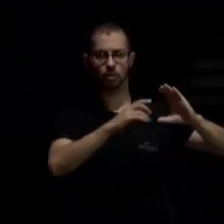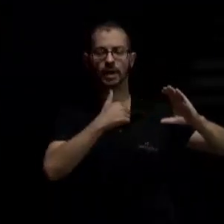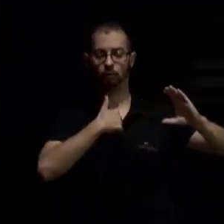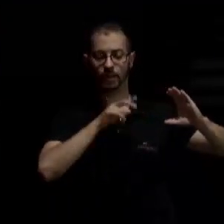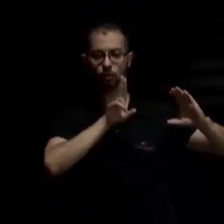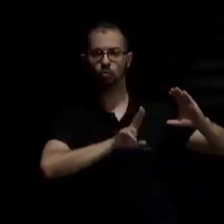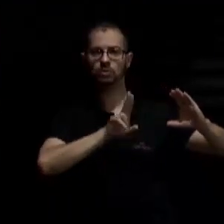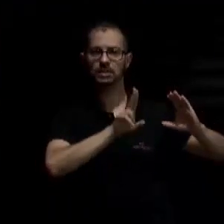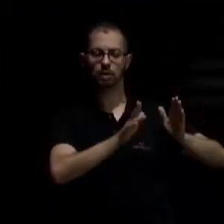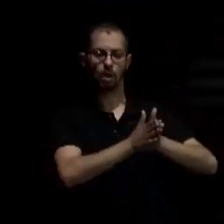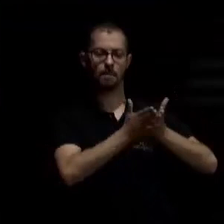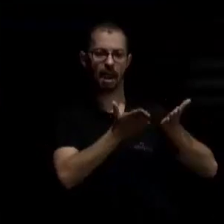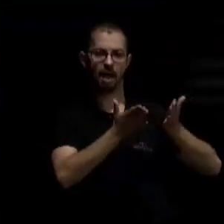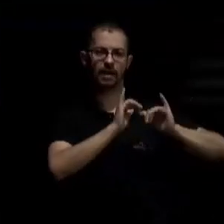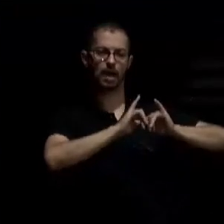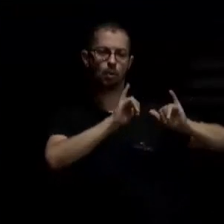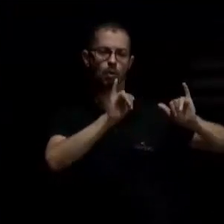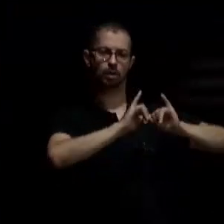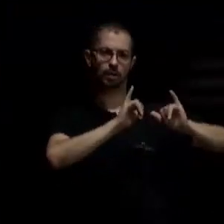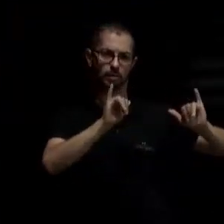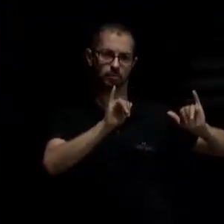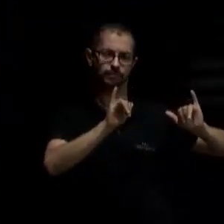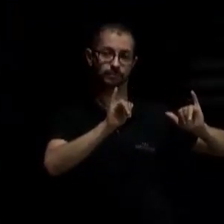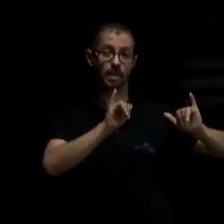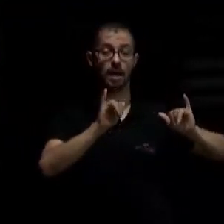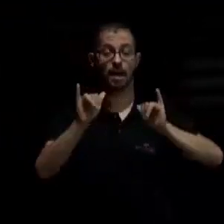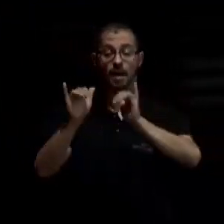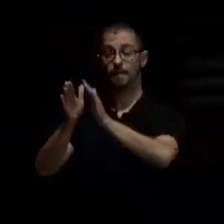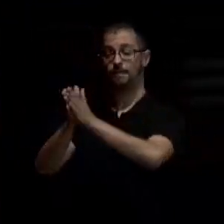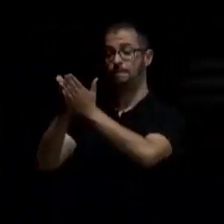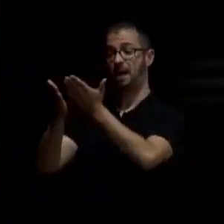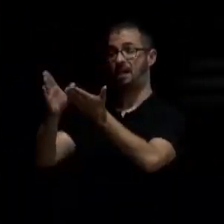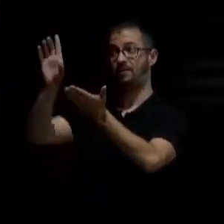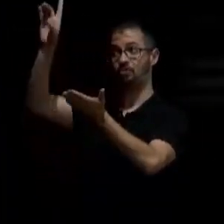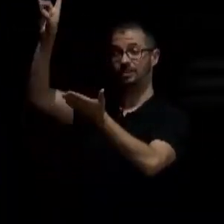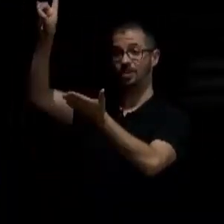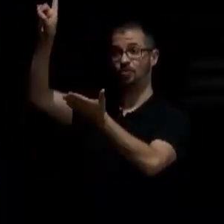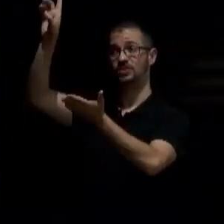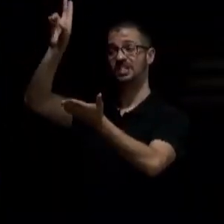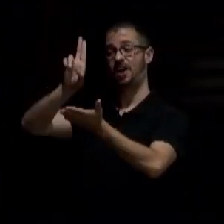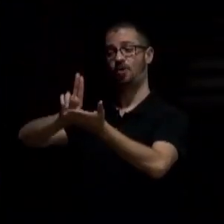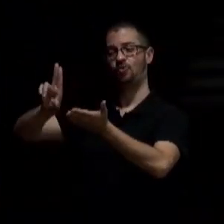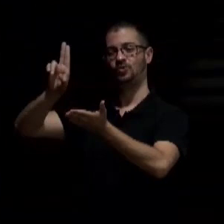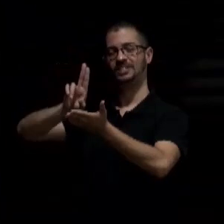palavra e comunicando. A palavra de Deus é um instrumento de